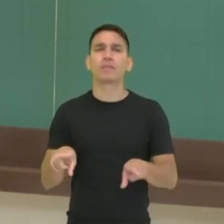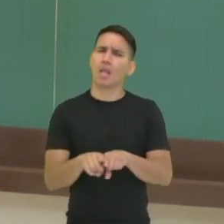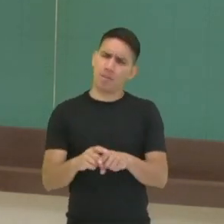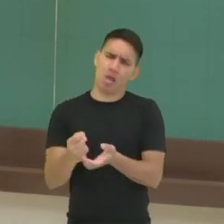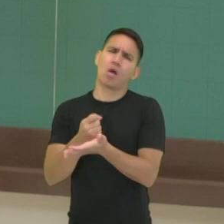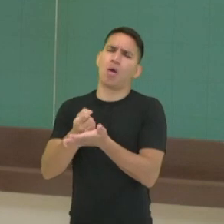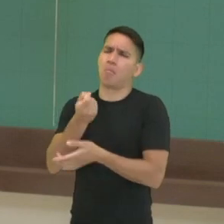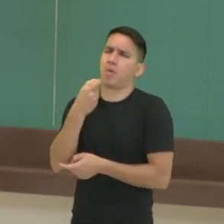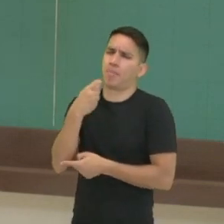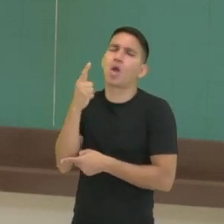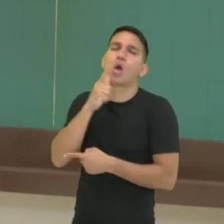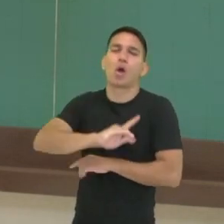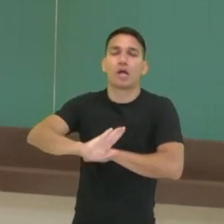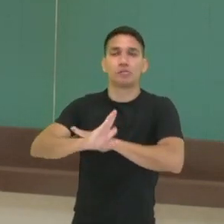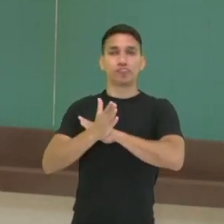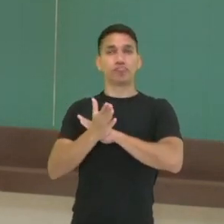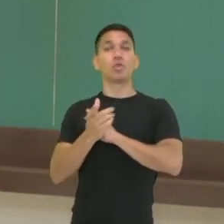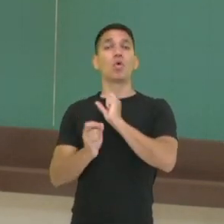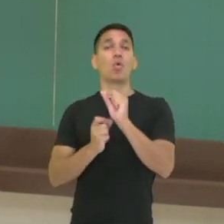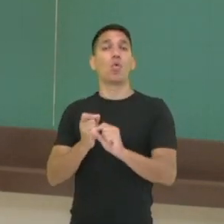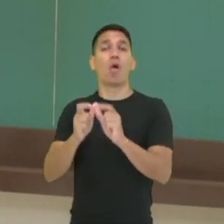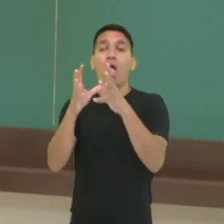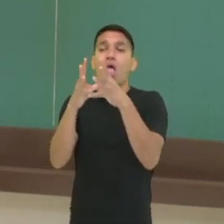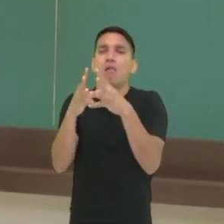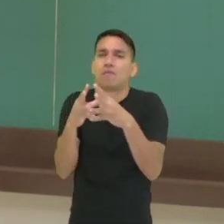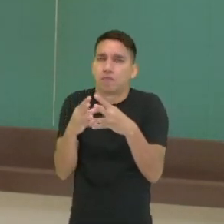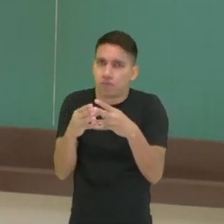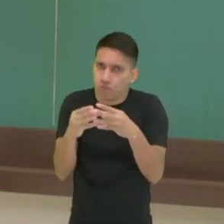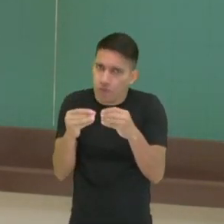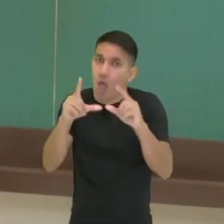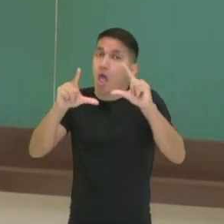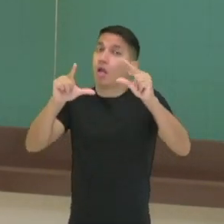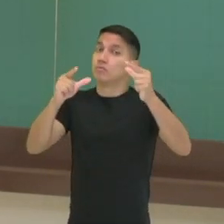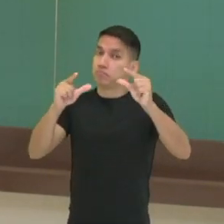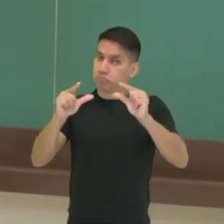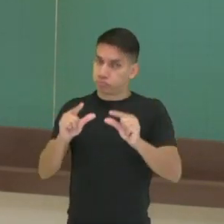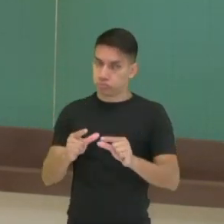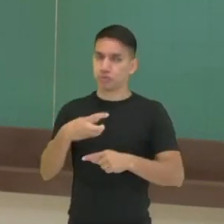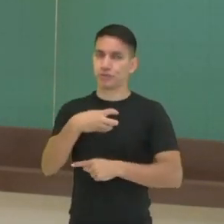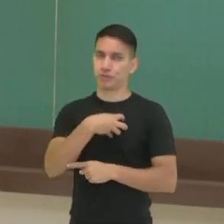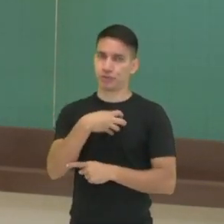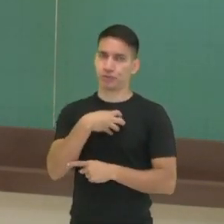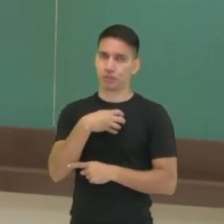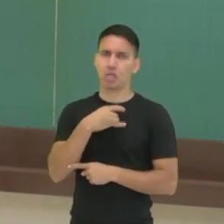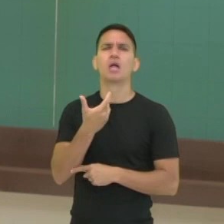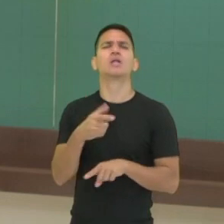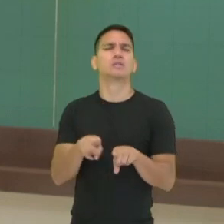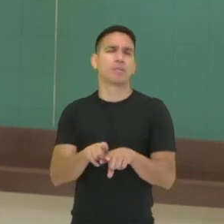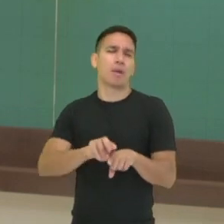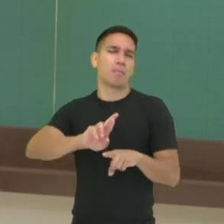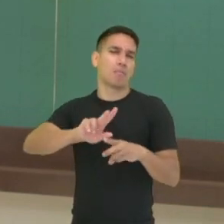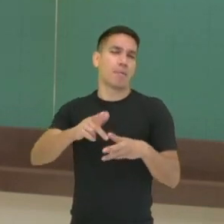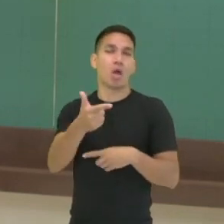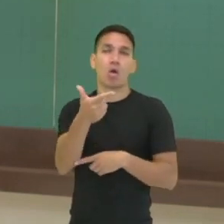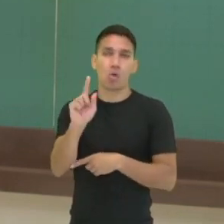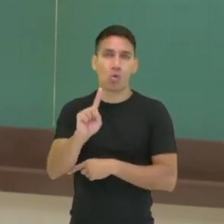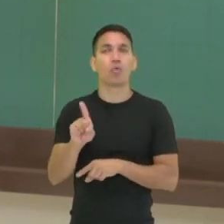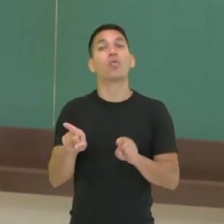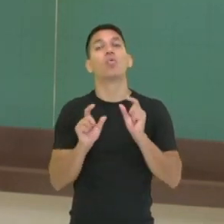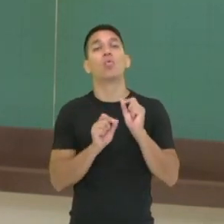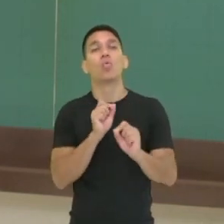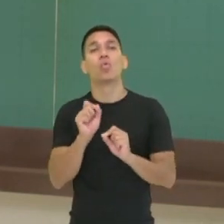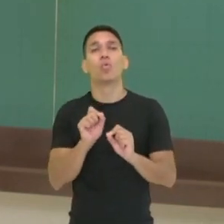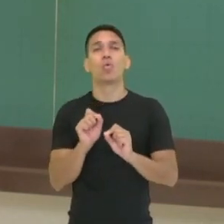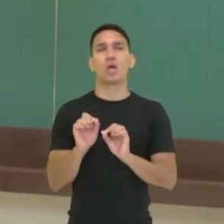vão auxiliar na redução desses sintomas que foram apresentados e outros sintomas, nenhum deles apresenta